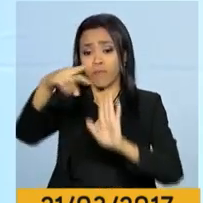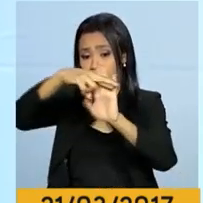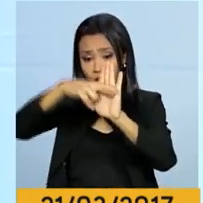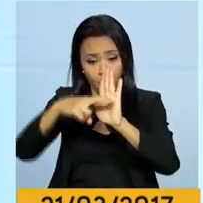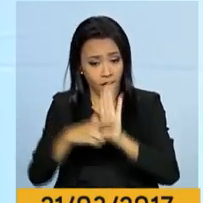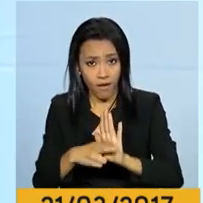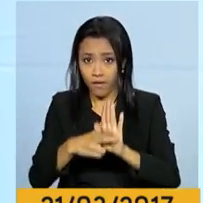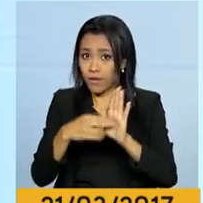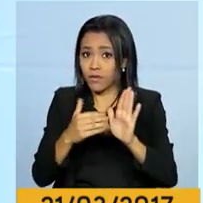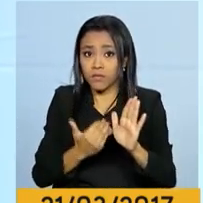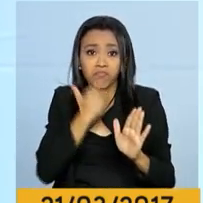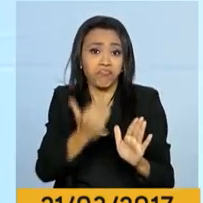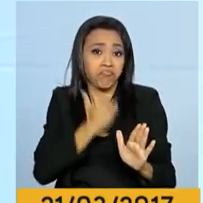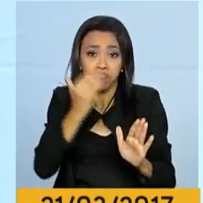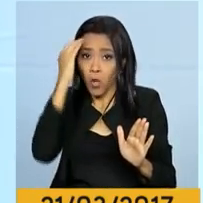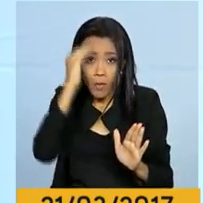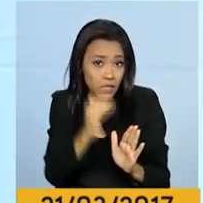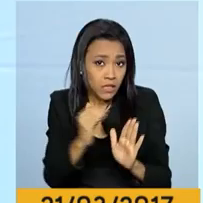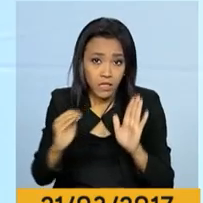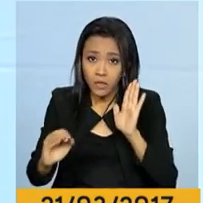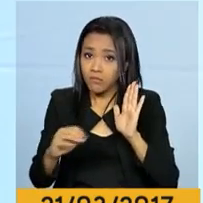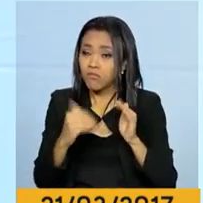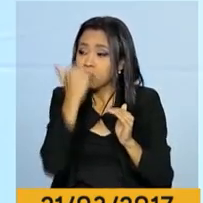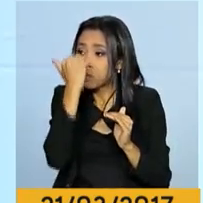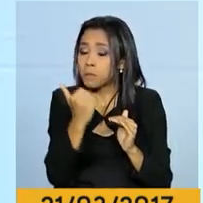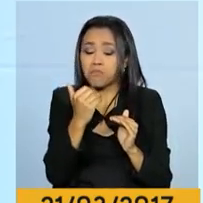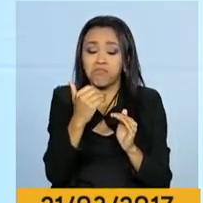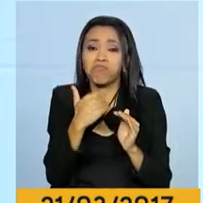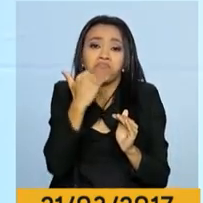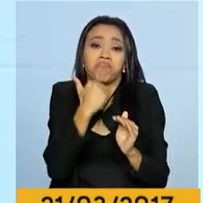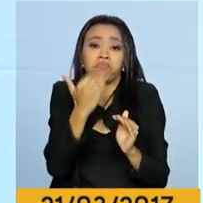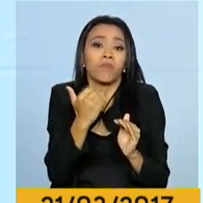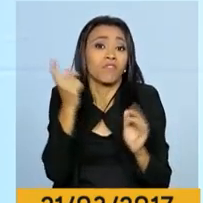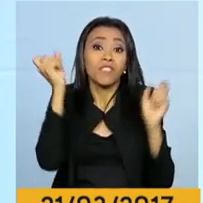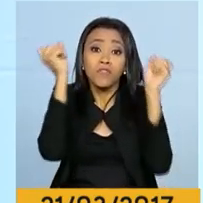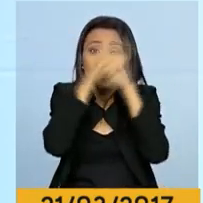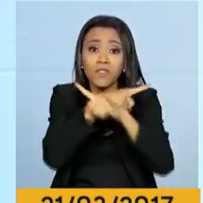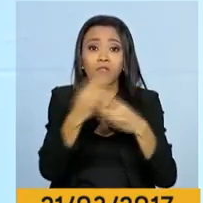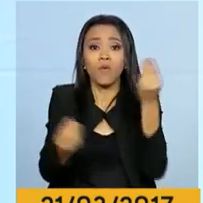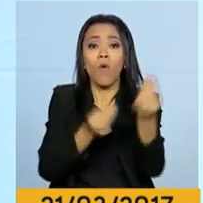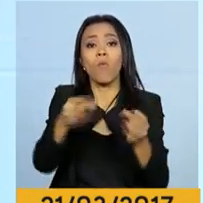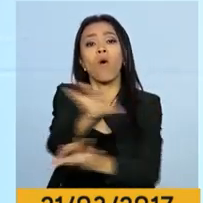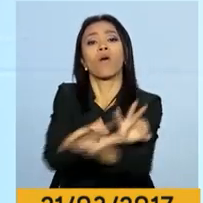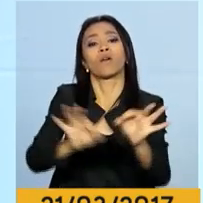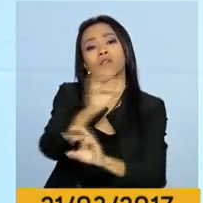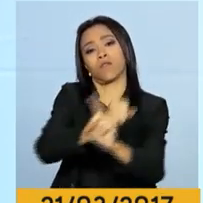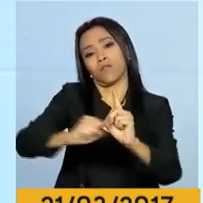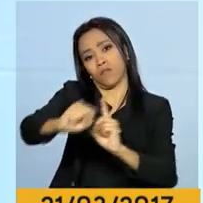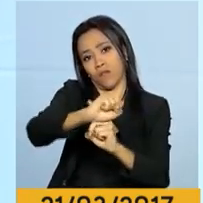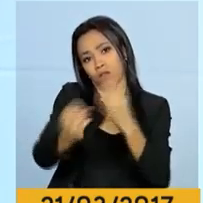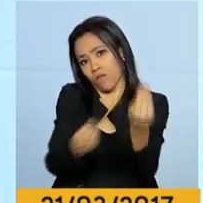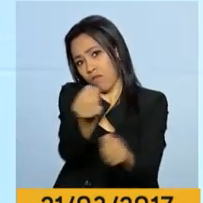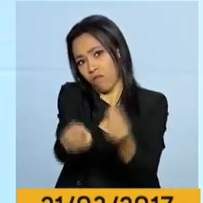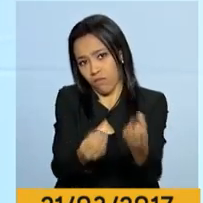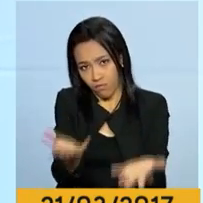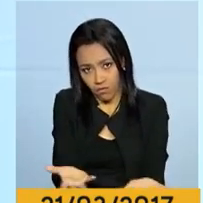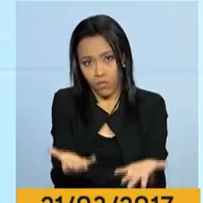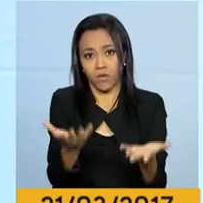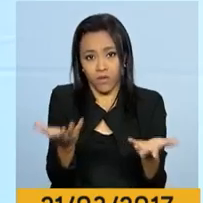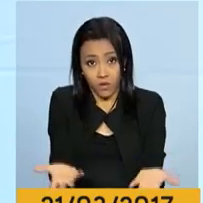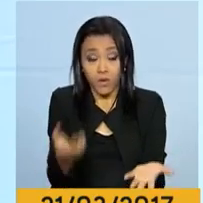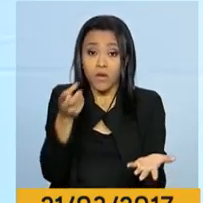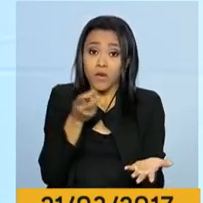jurídicas sendo obedecidas, nós desarticulamos a sociedade. A única razão para a existência do direito é